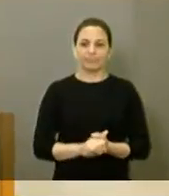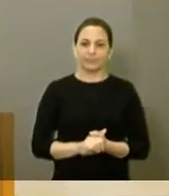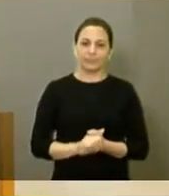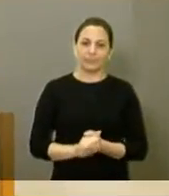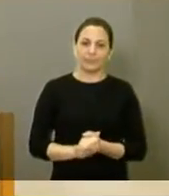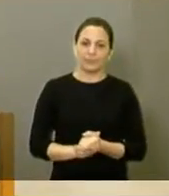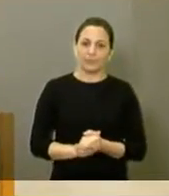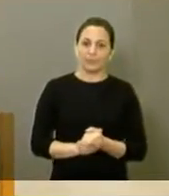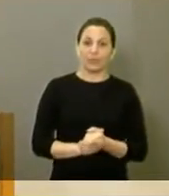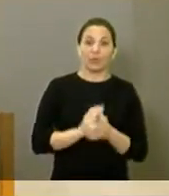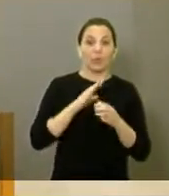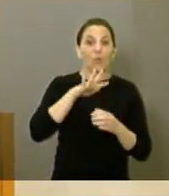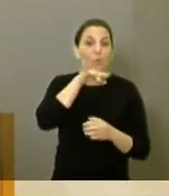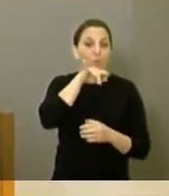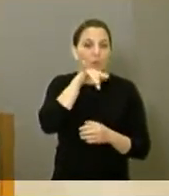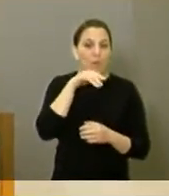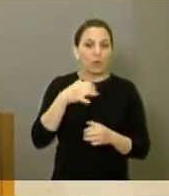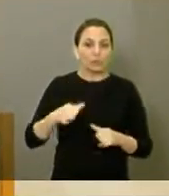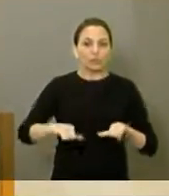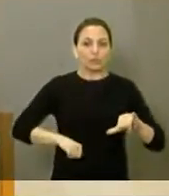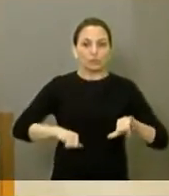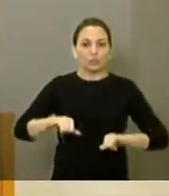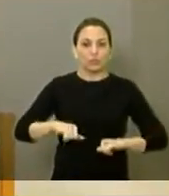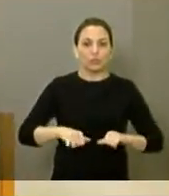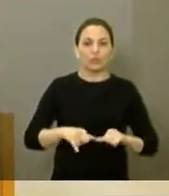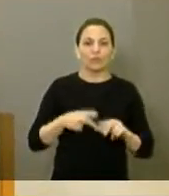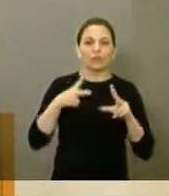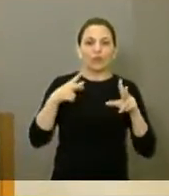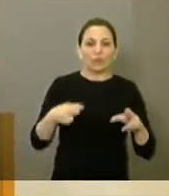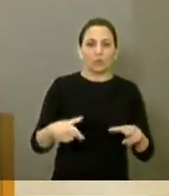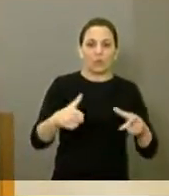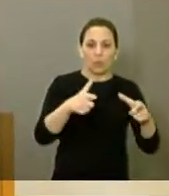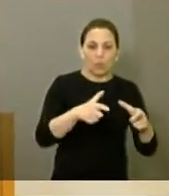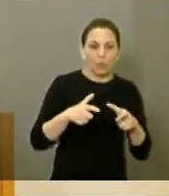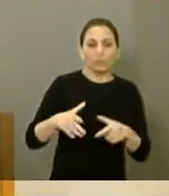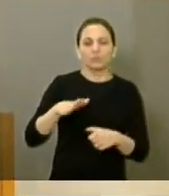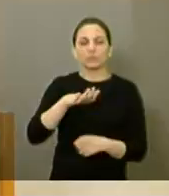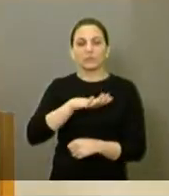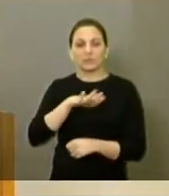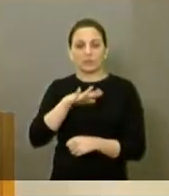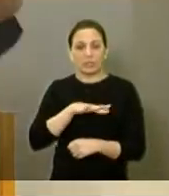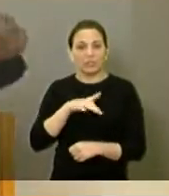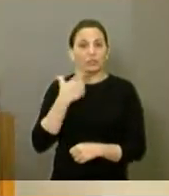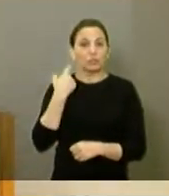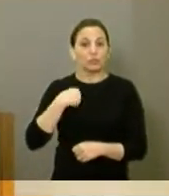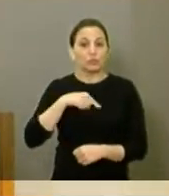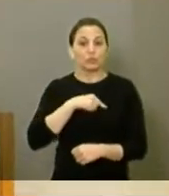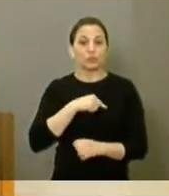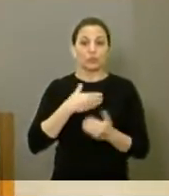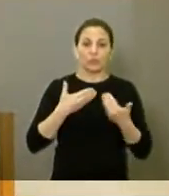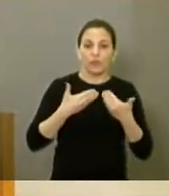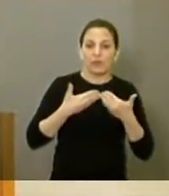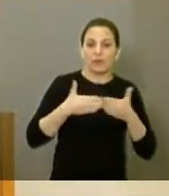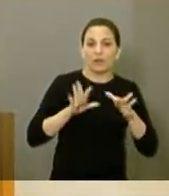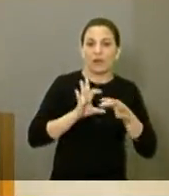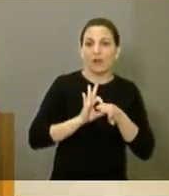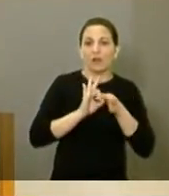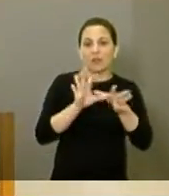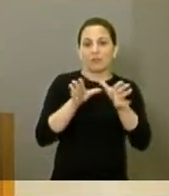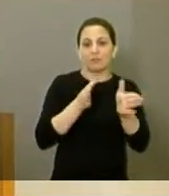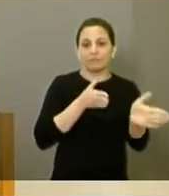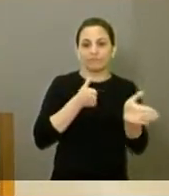o animal que sofre aqui é o mesmo que sofrem em outra cidade então nós vamos abrir a porta do ambulatório a todos